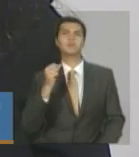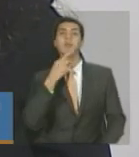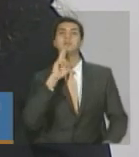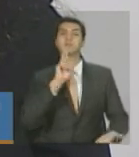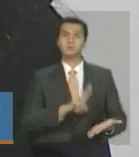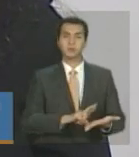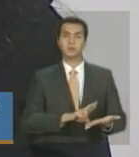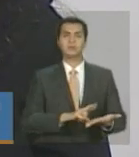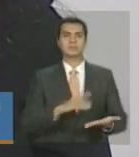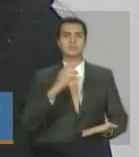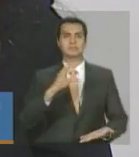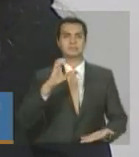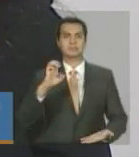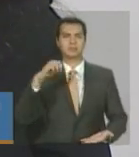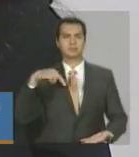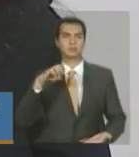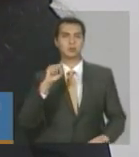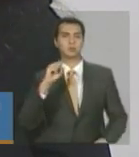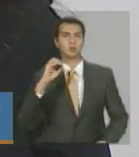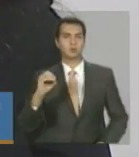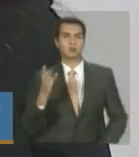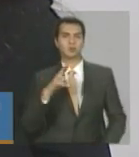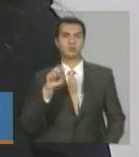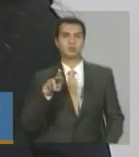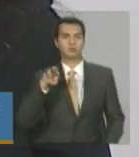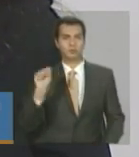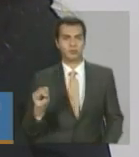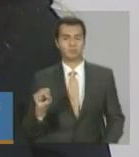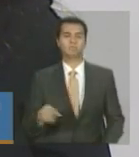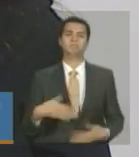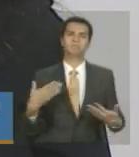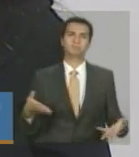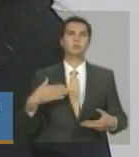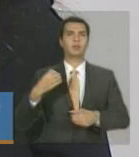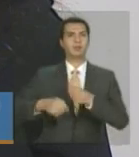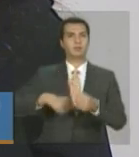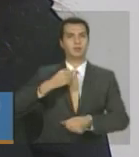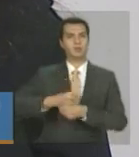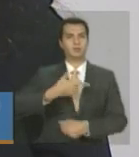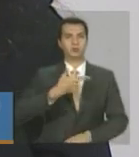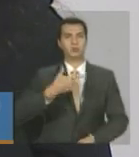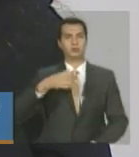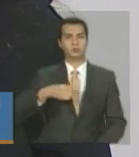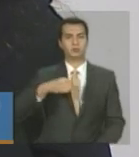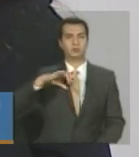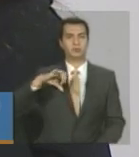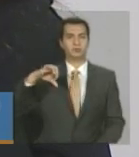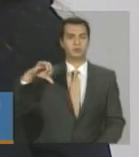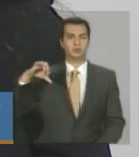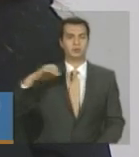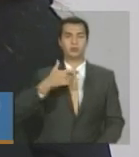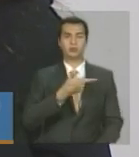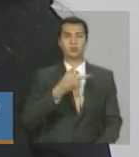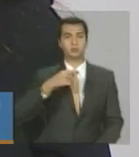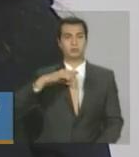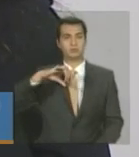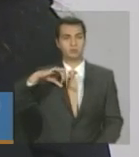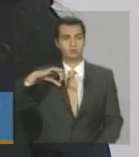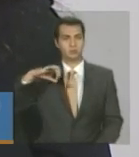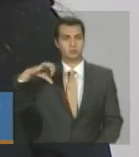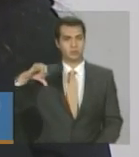No ano de 2009, a gente ampliou e fizemos o censo do CRAS e das